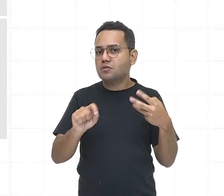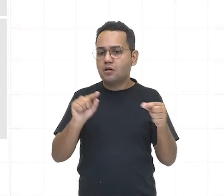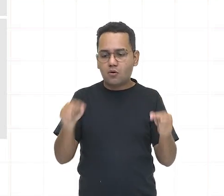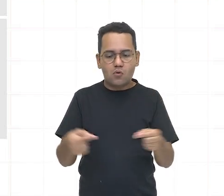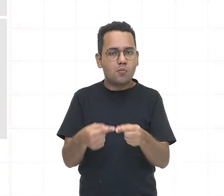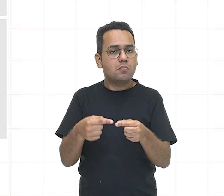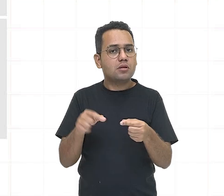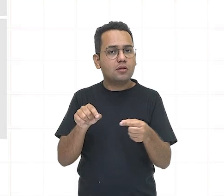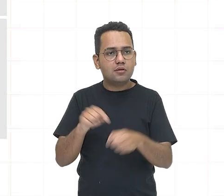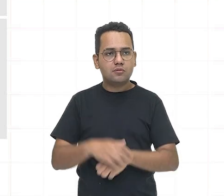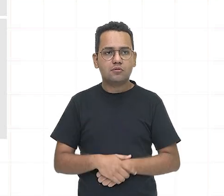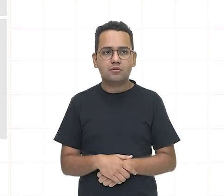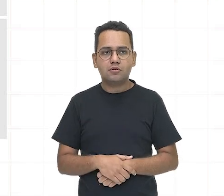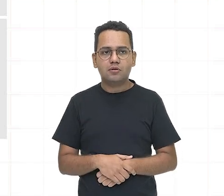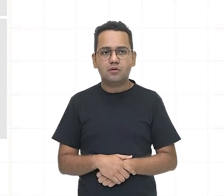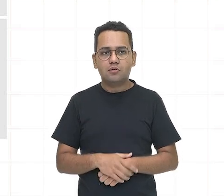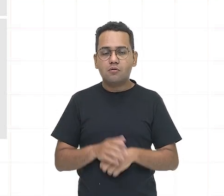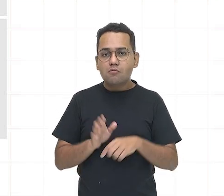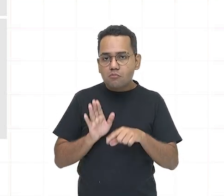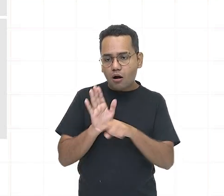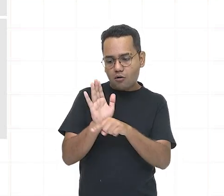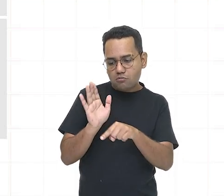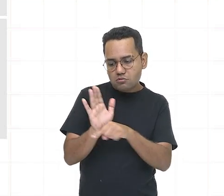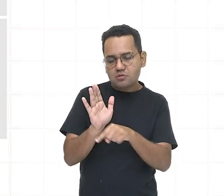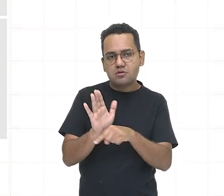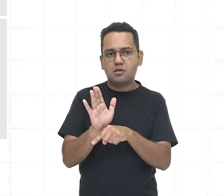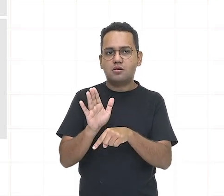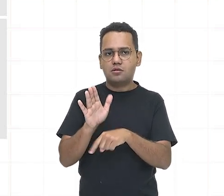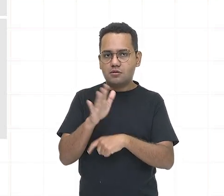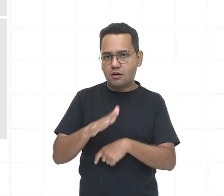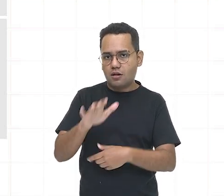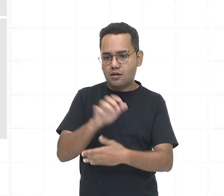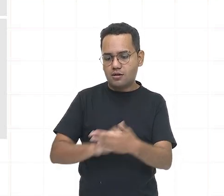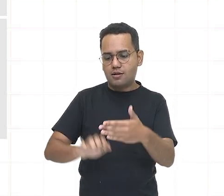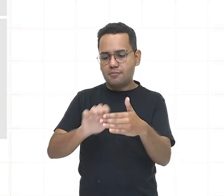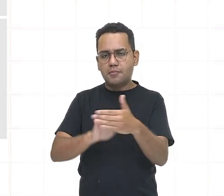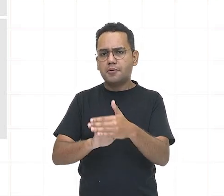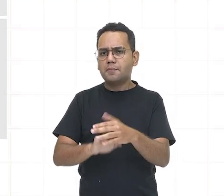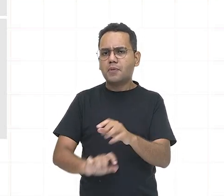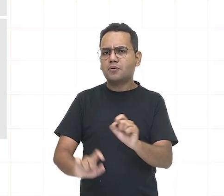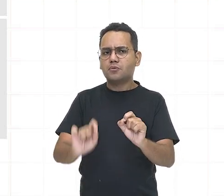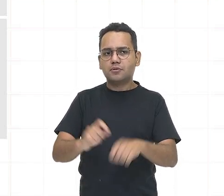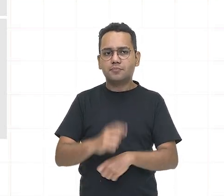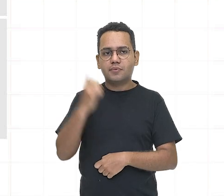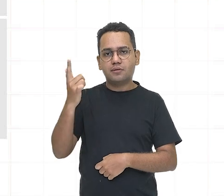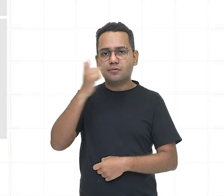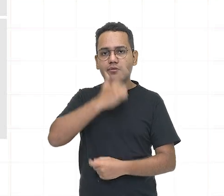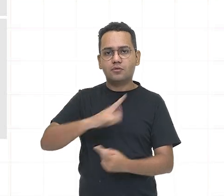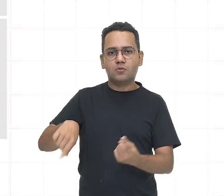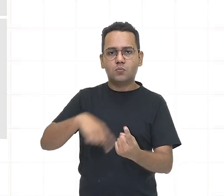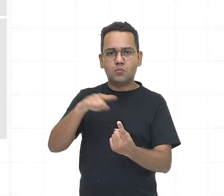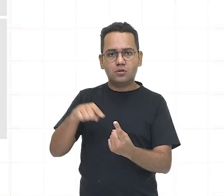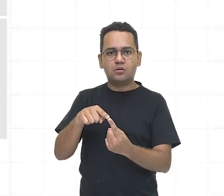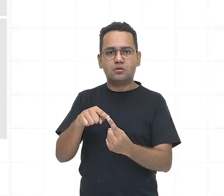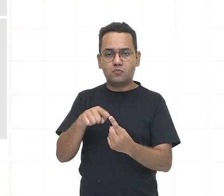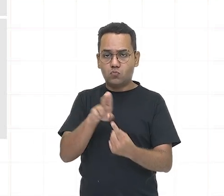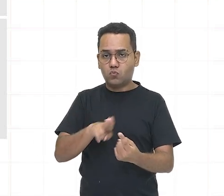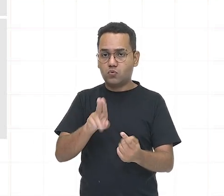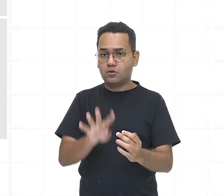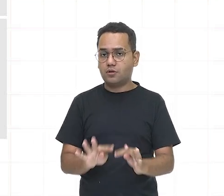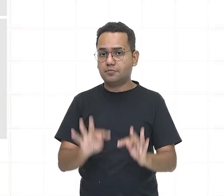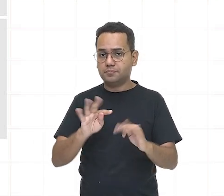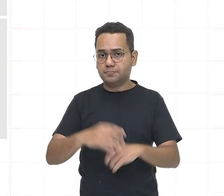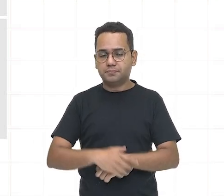o comprometimento dessas empresas, tá? Para quê? Para alcançar cada vez mais seus objetivos através das tecnologias. E